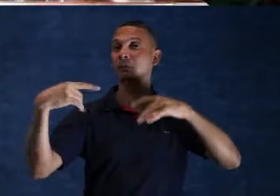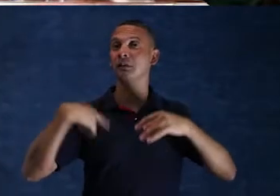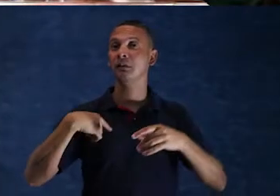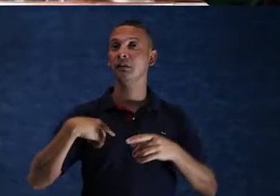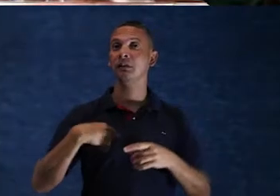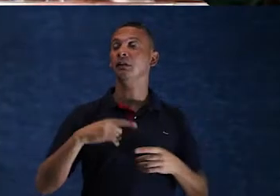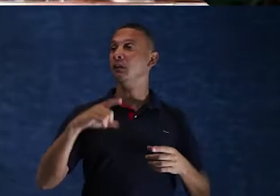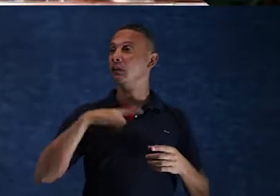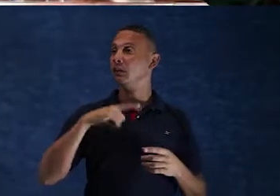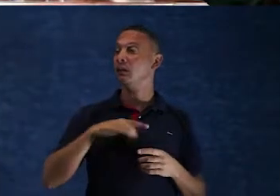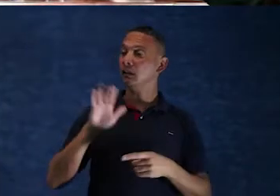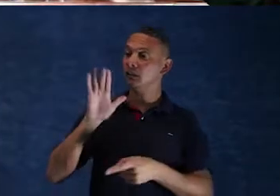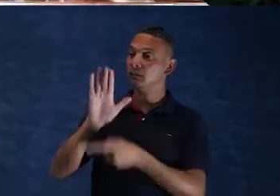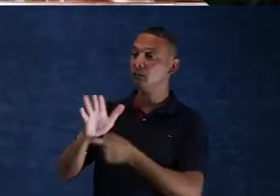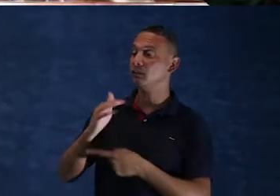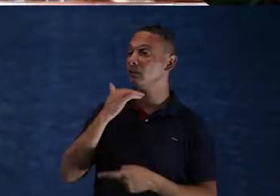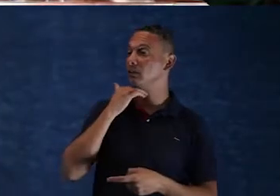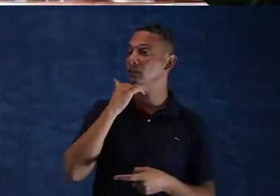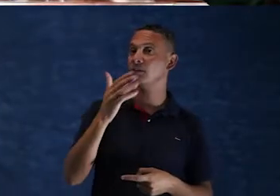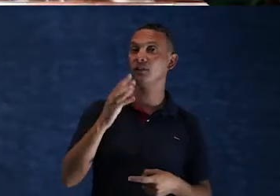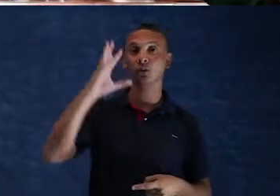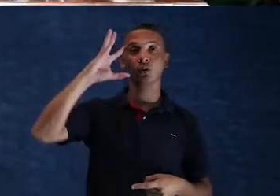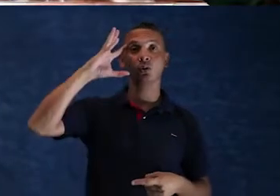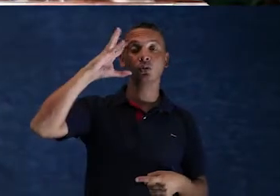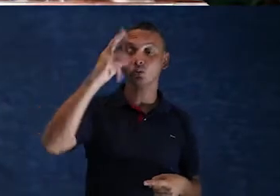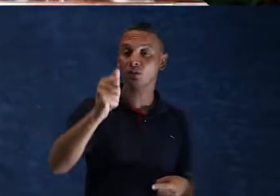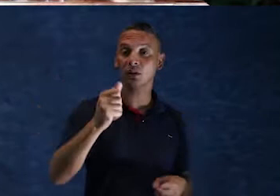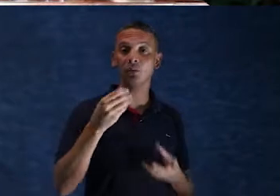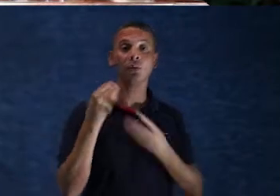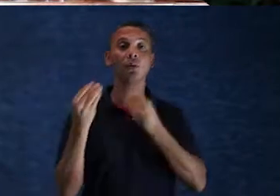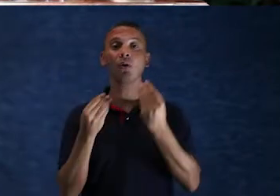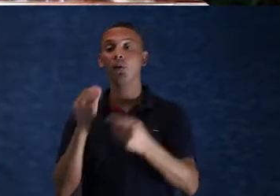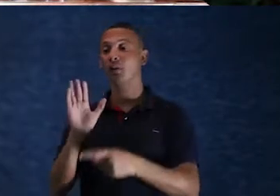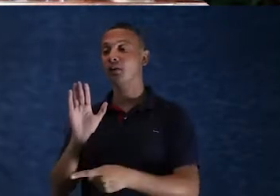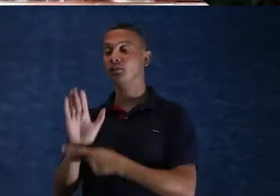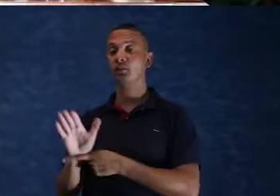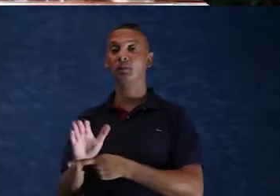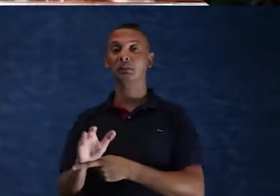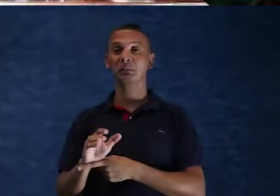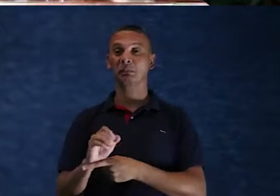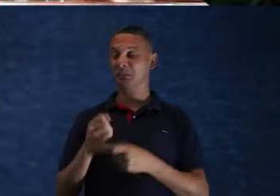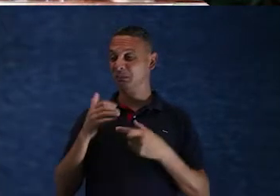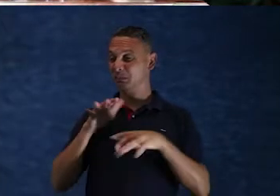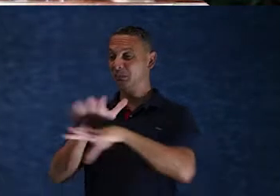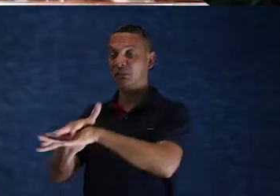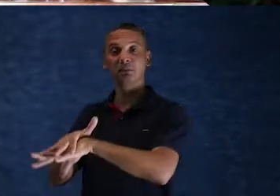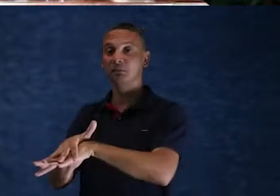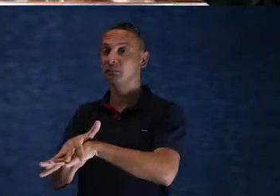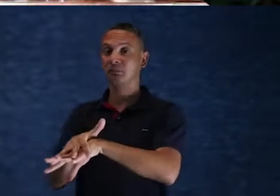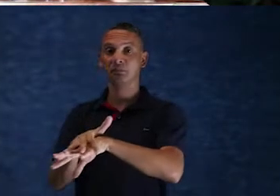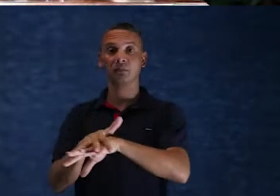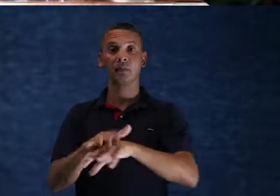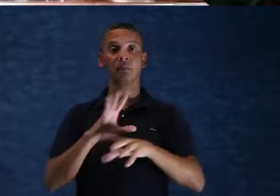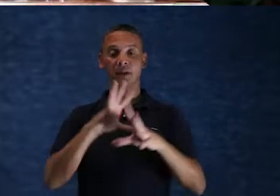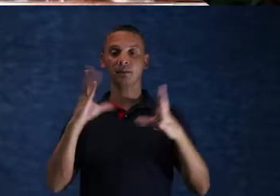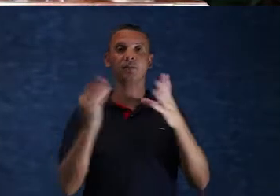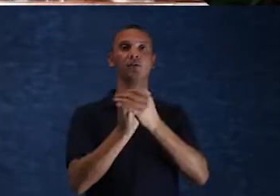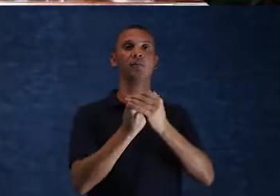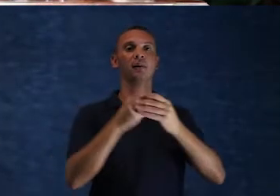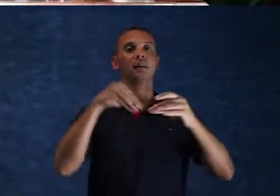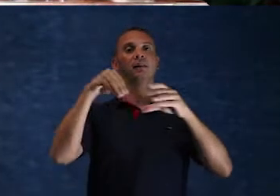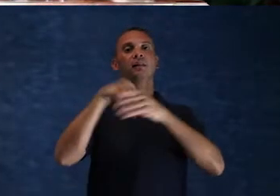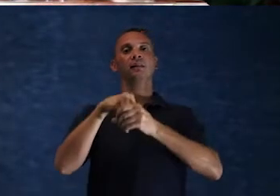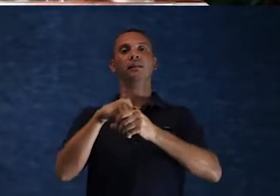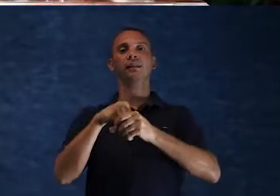heróis inusitados, cuja solução não consiste meramente em destruir um suposto inimigo, mas em incorporar a massa